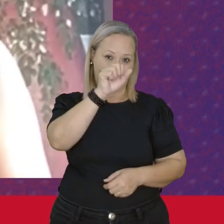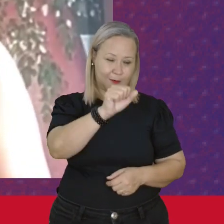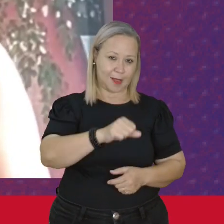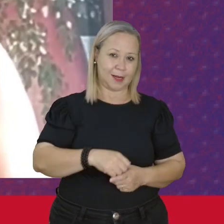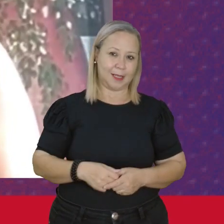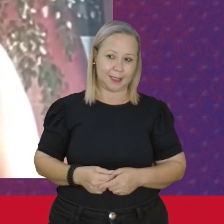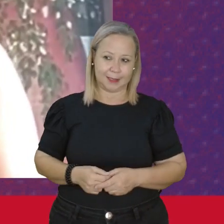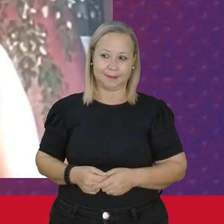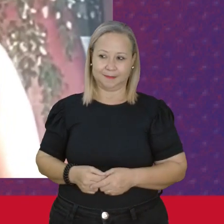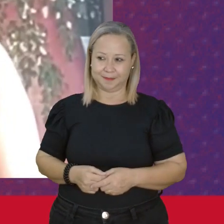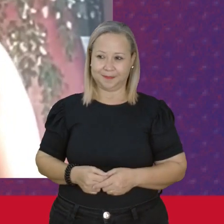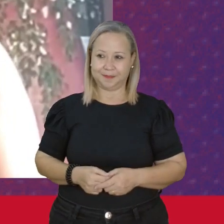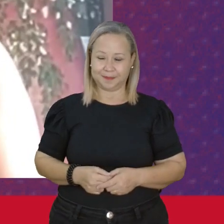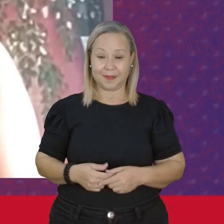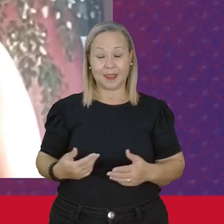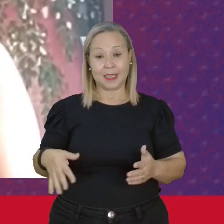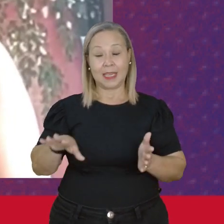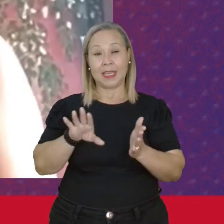A